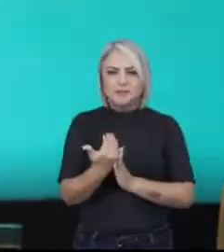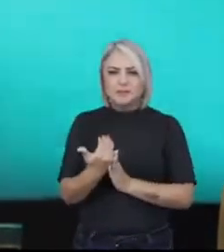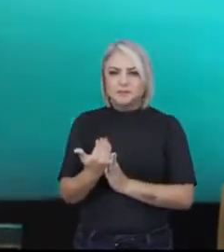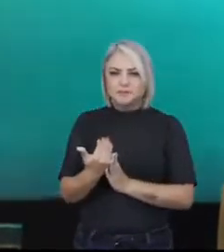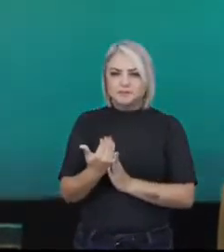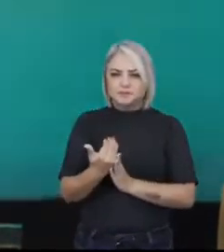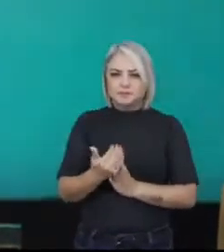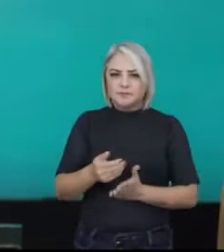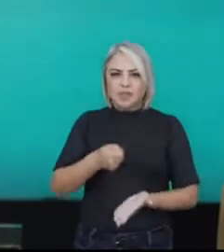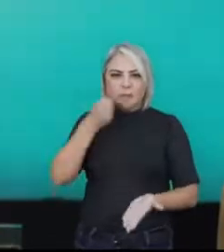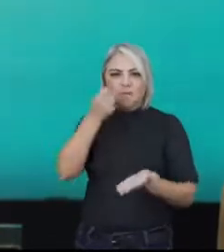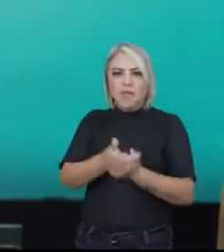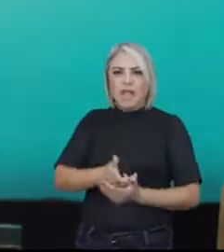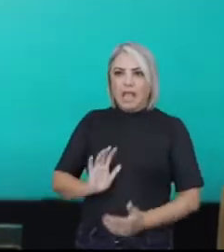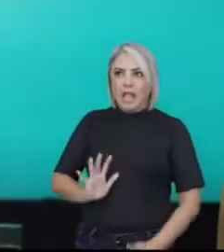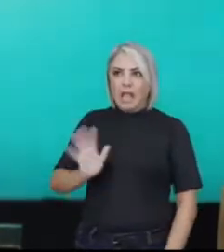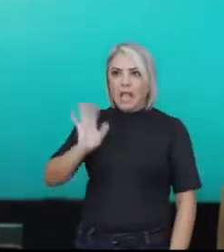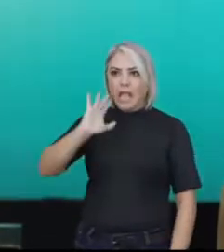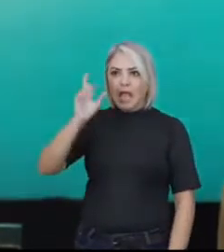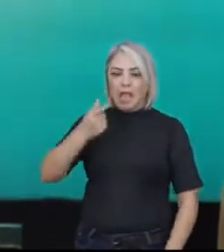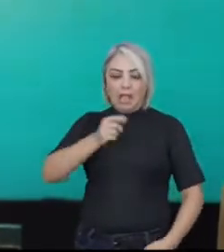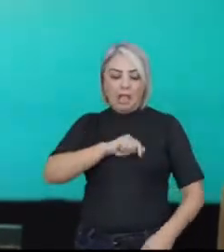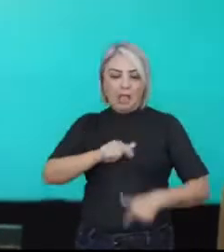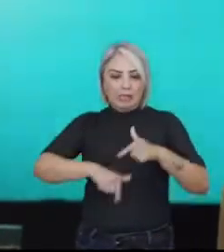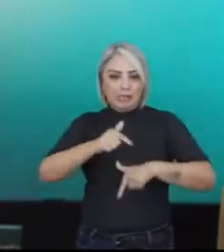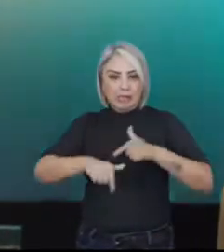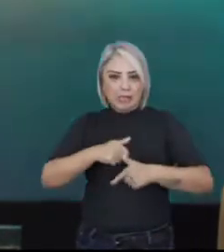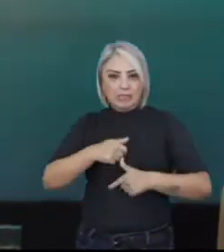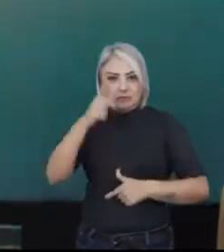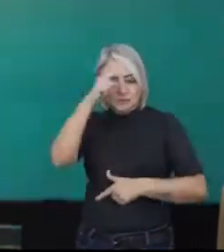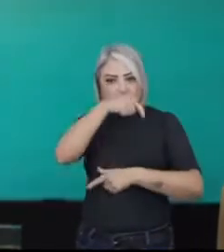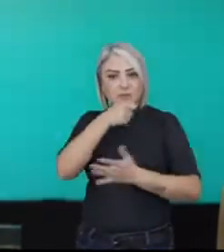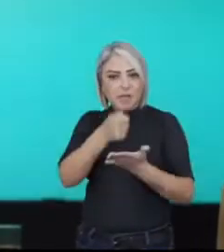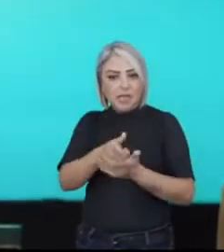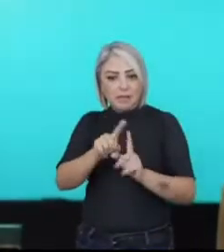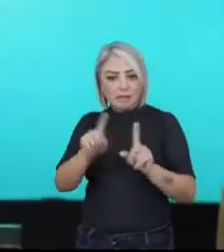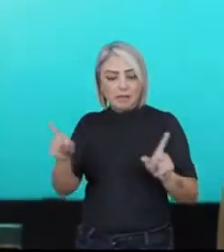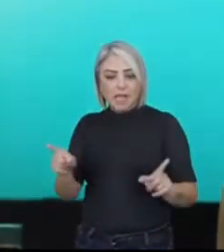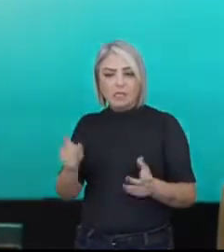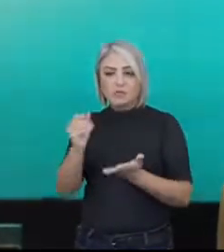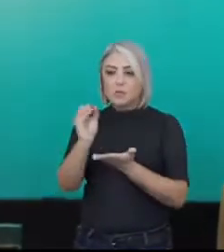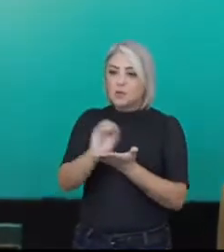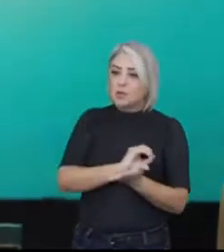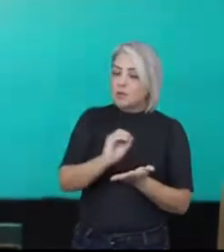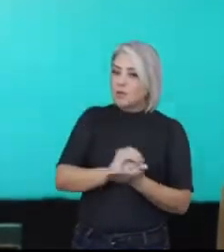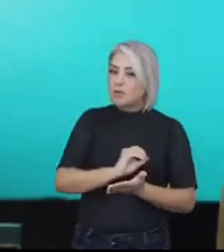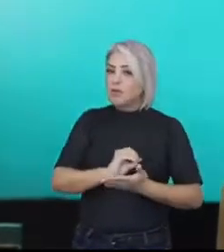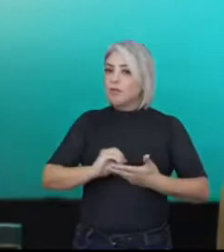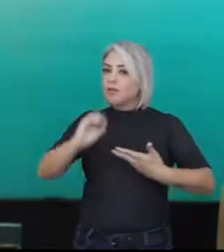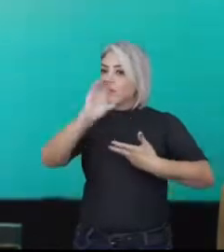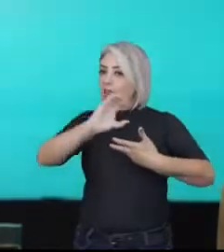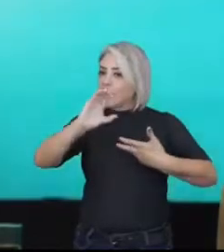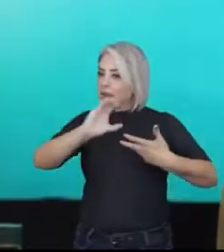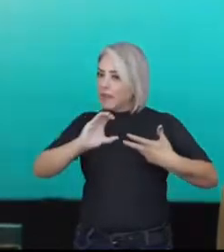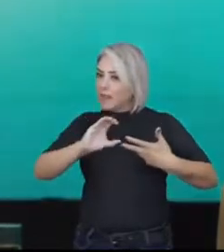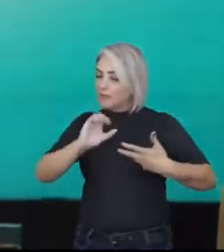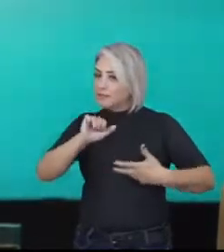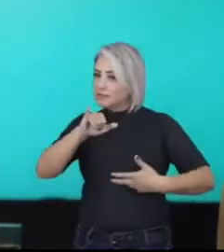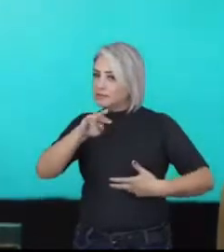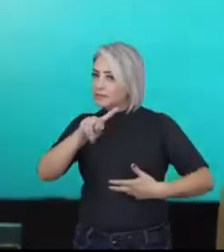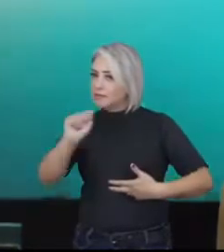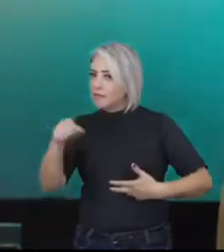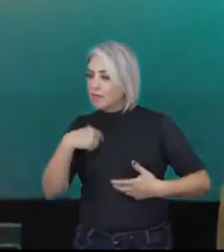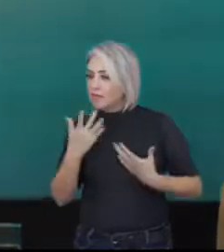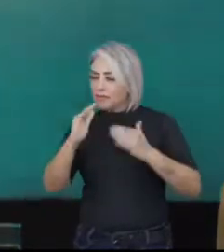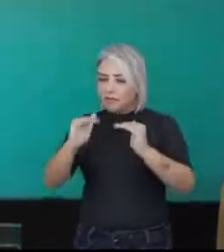não apenas no bolso do trabalhador, mas também no orçamento da classe média. Defender nossa soberania